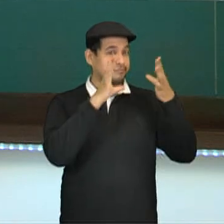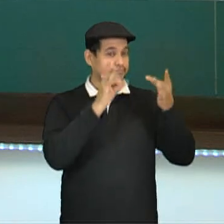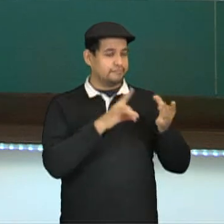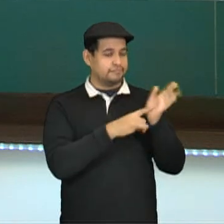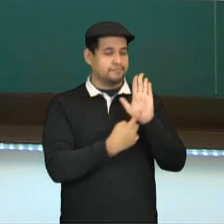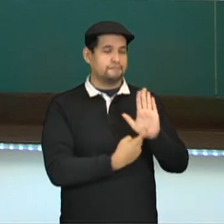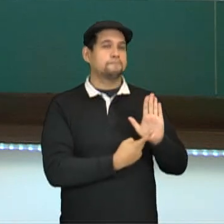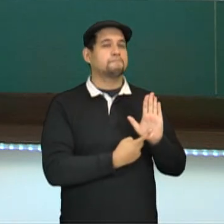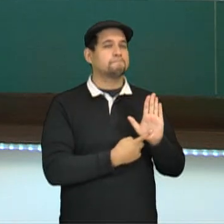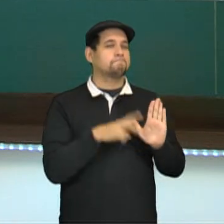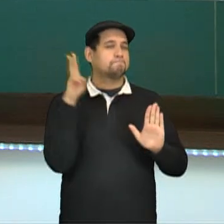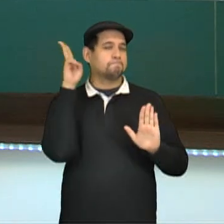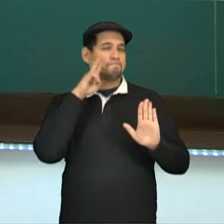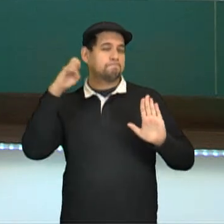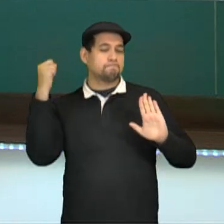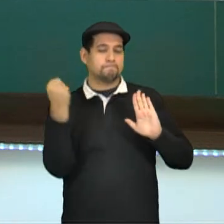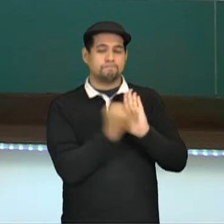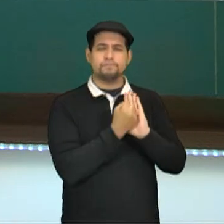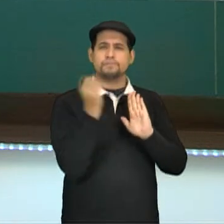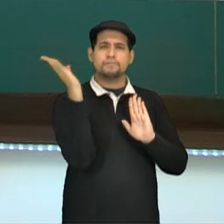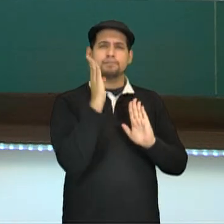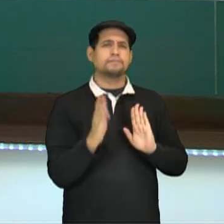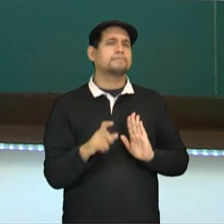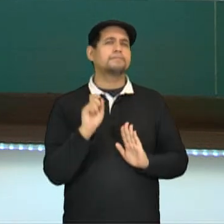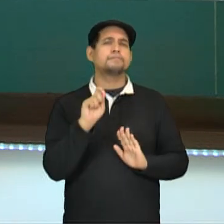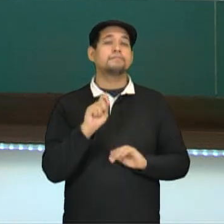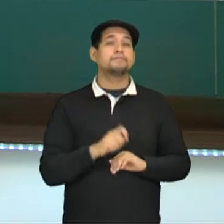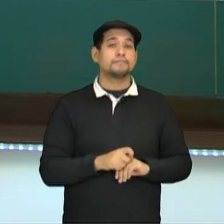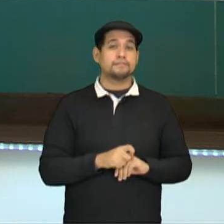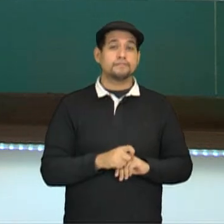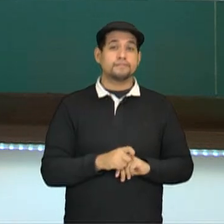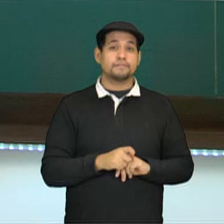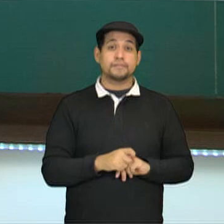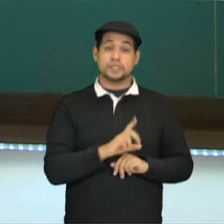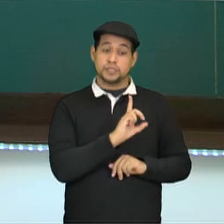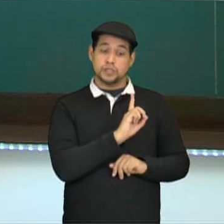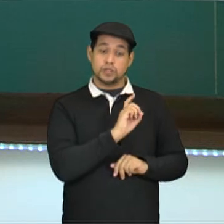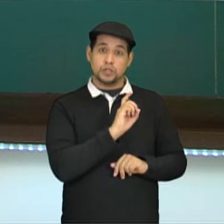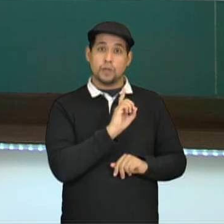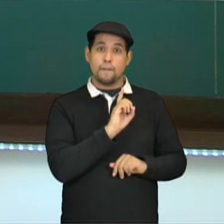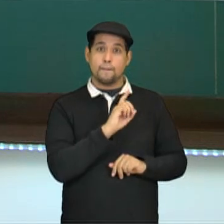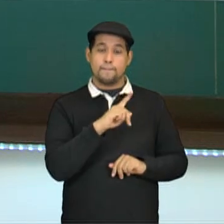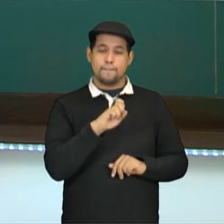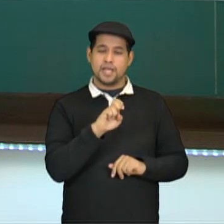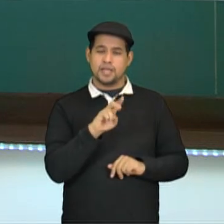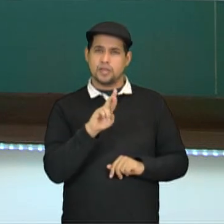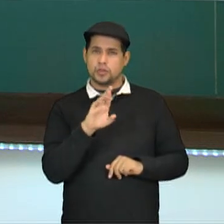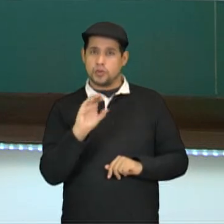destaque dele para a história do Brasil, que vai ser chamado de Dom Pedro